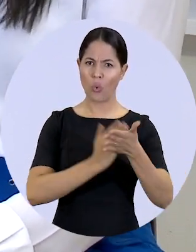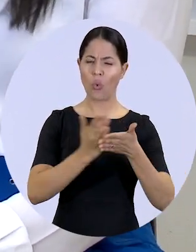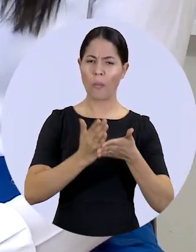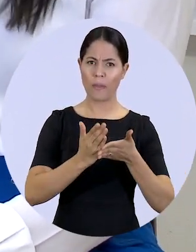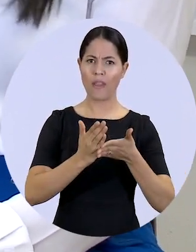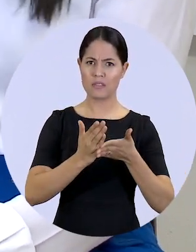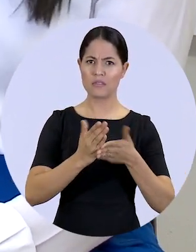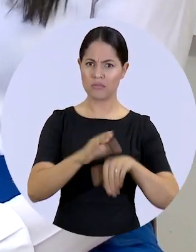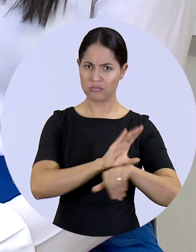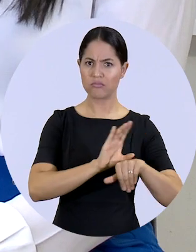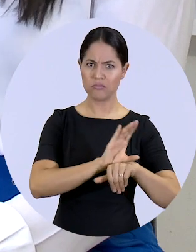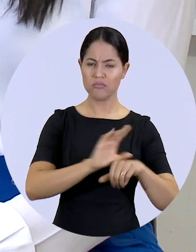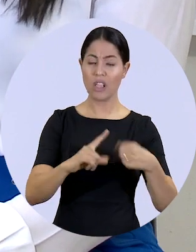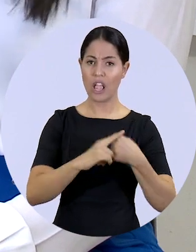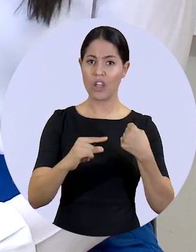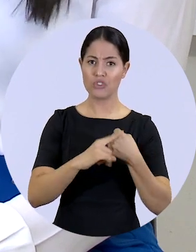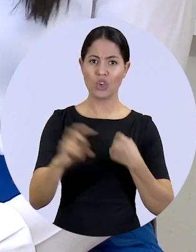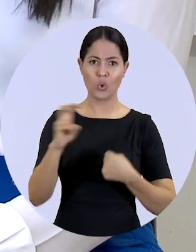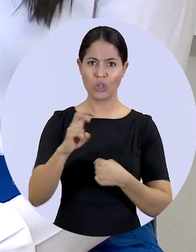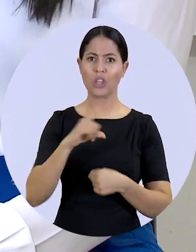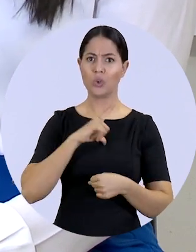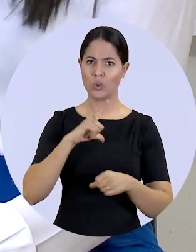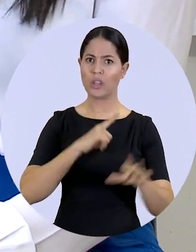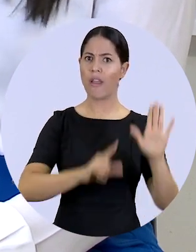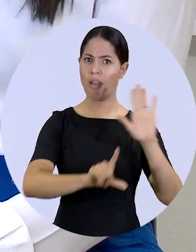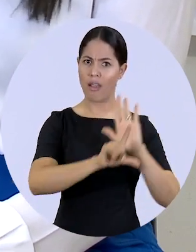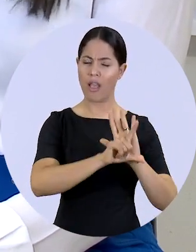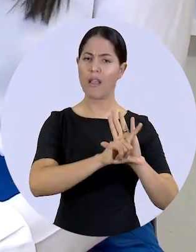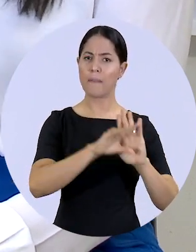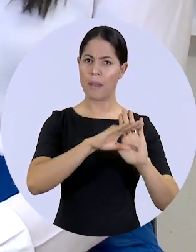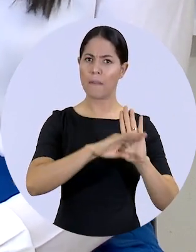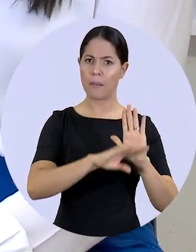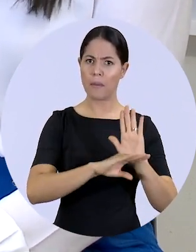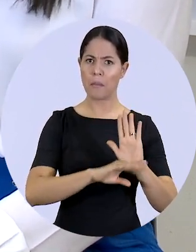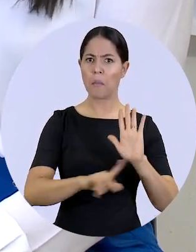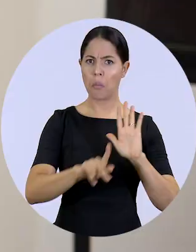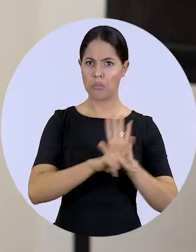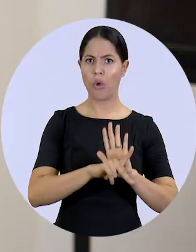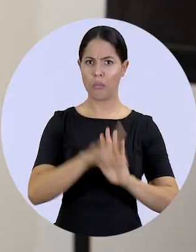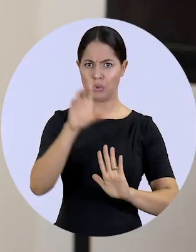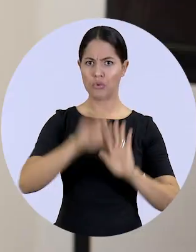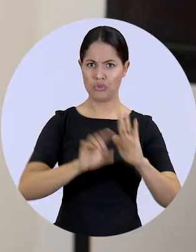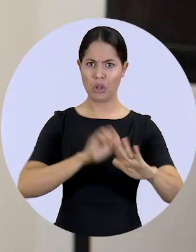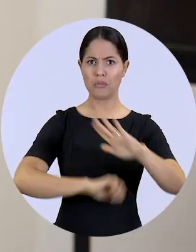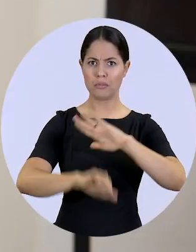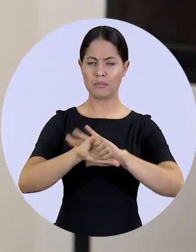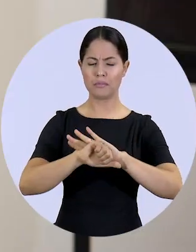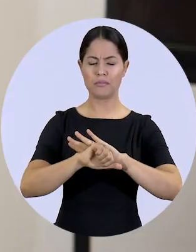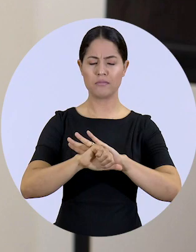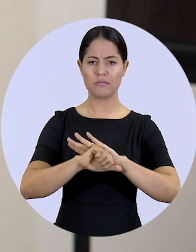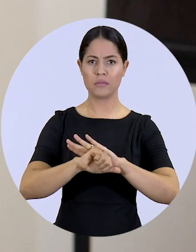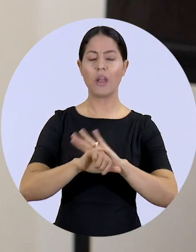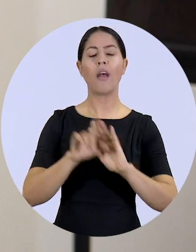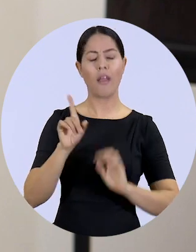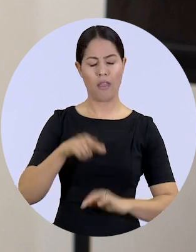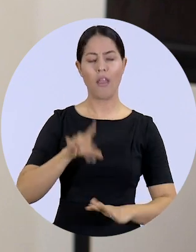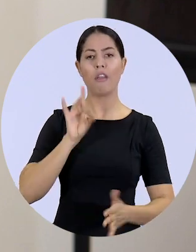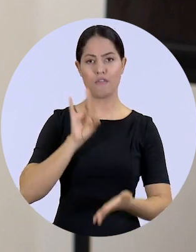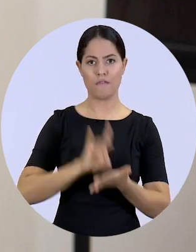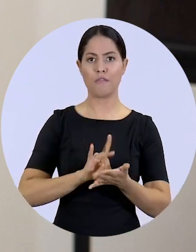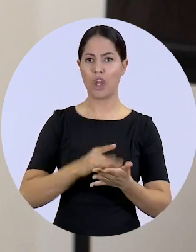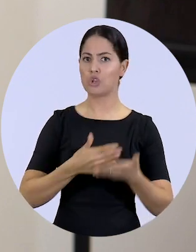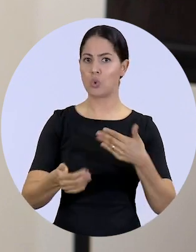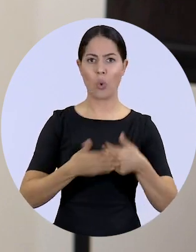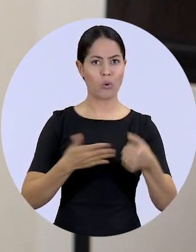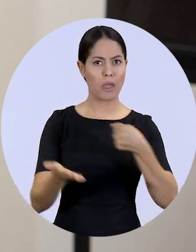5º muito se tem aí legislações que regem o direito penal. Toda a base de qualquer direito é